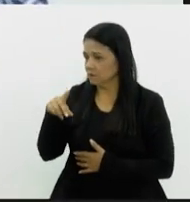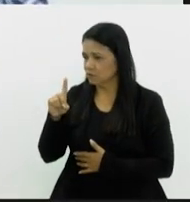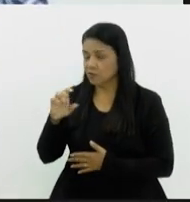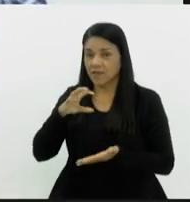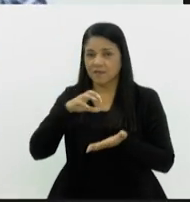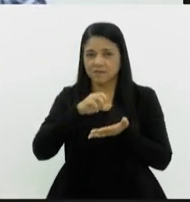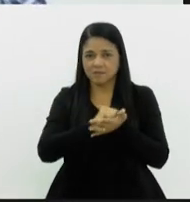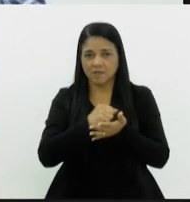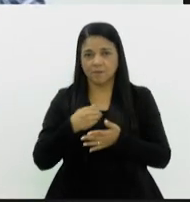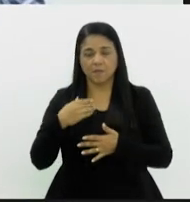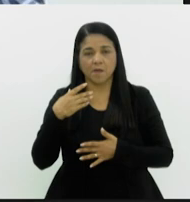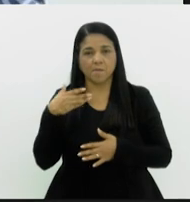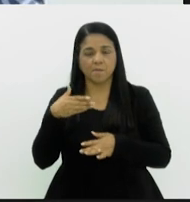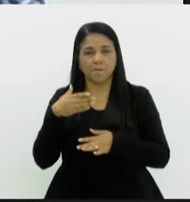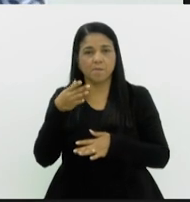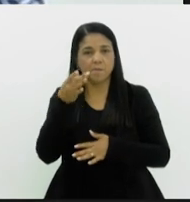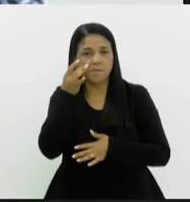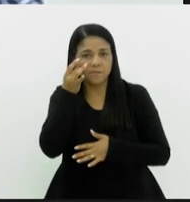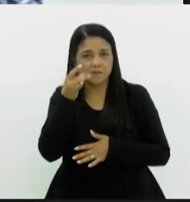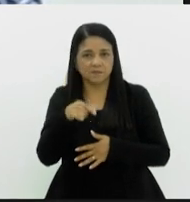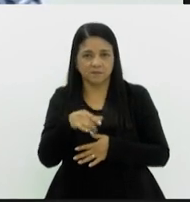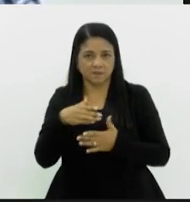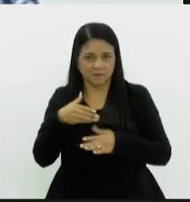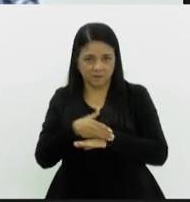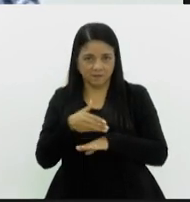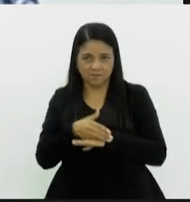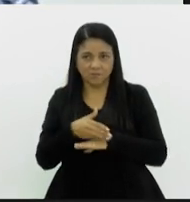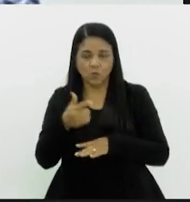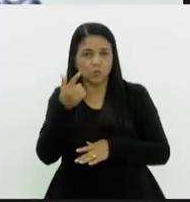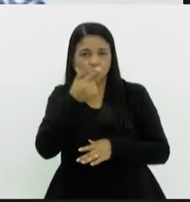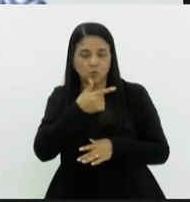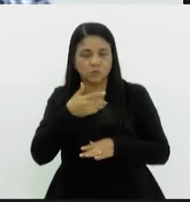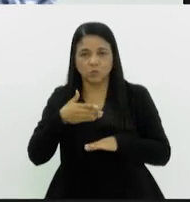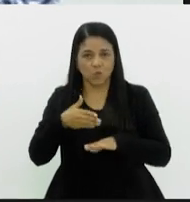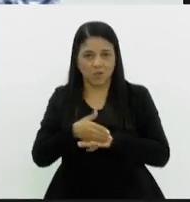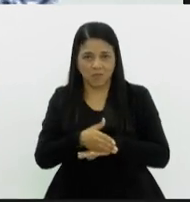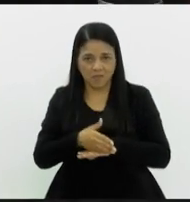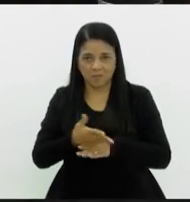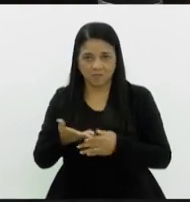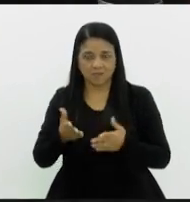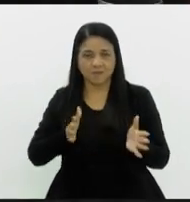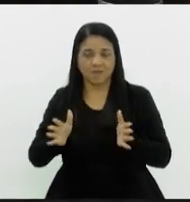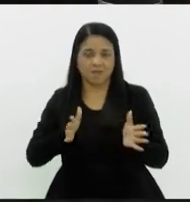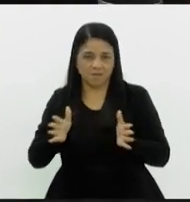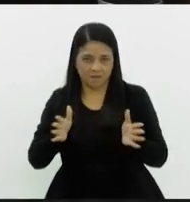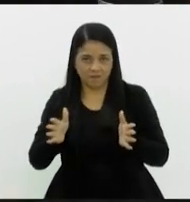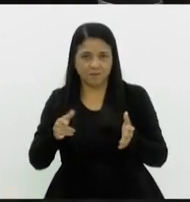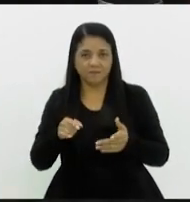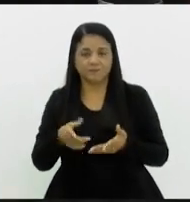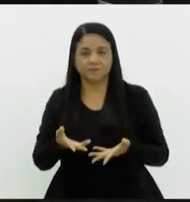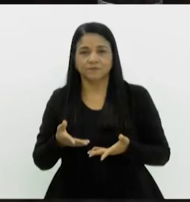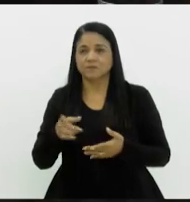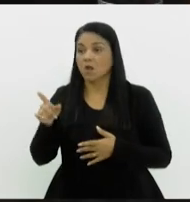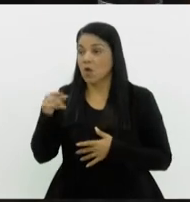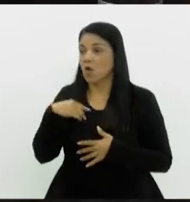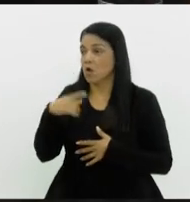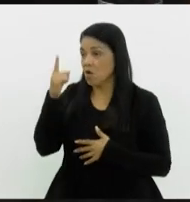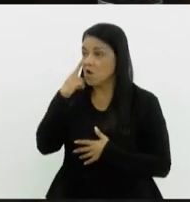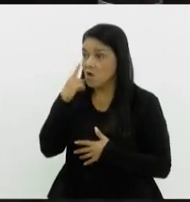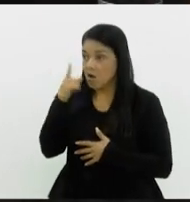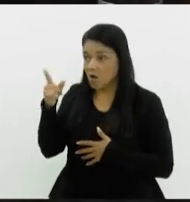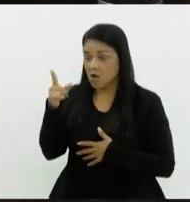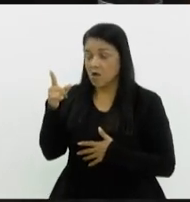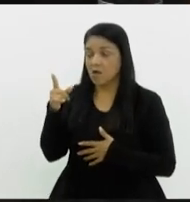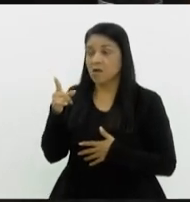pelo sistema virtual, porque eu não estou conseguindo acessar o SEDWeb, por favor. Atenção aí, o pessoal da informática. O